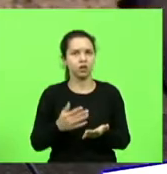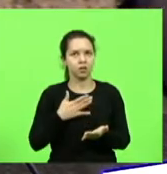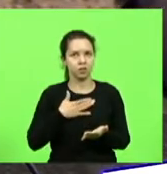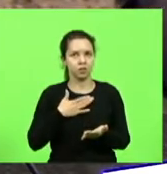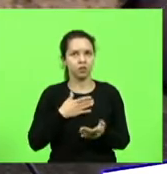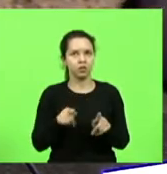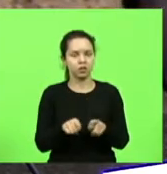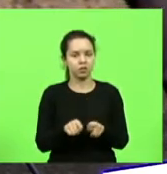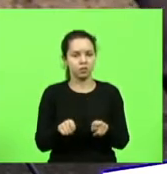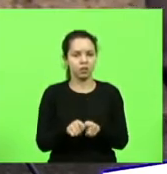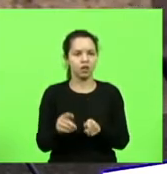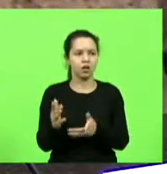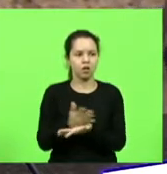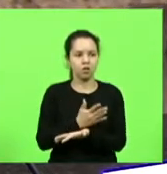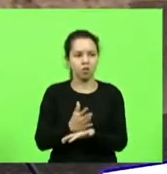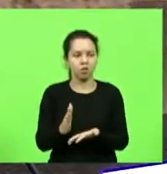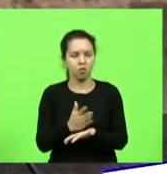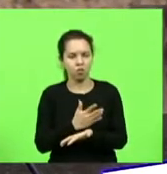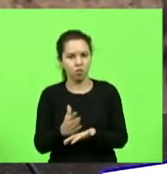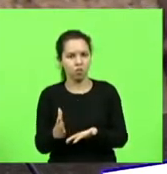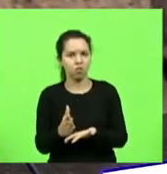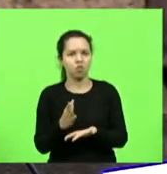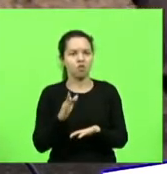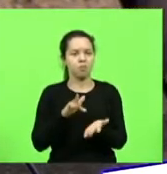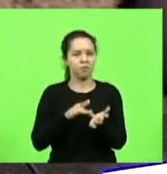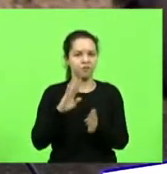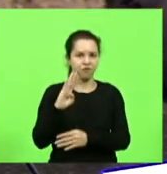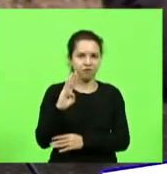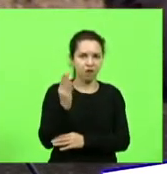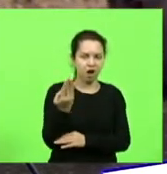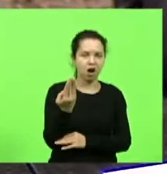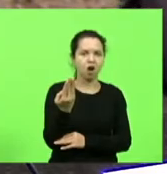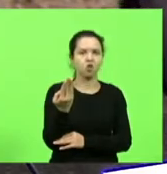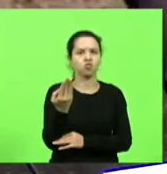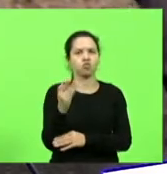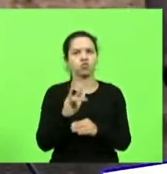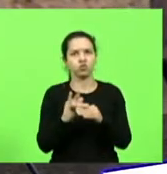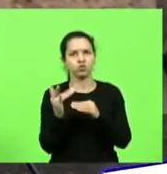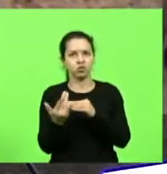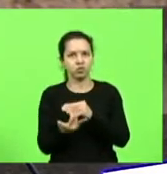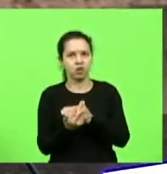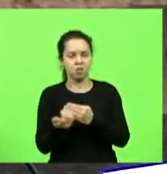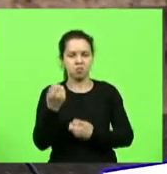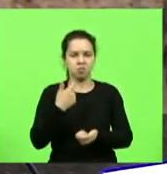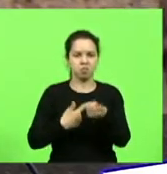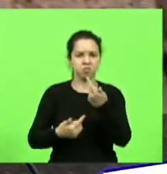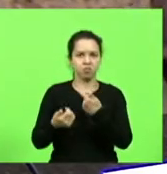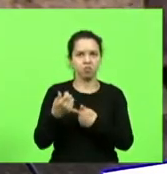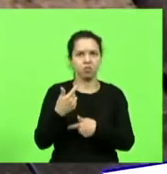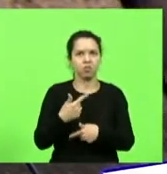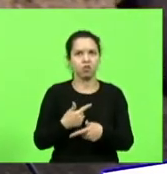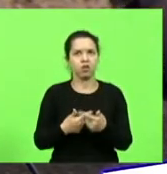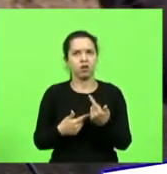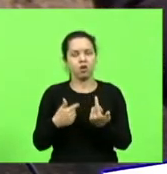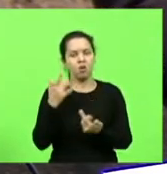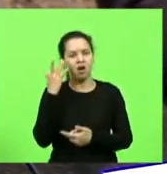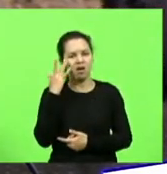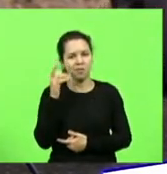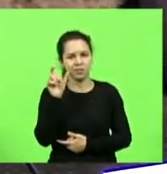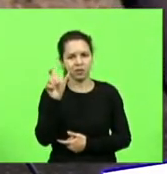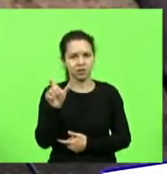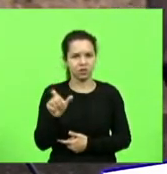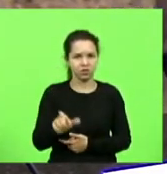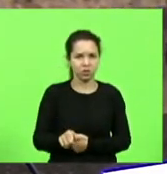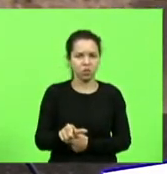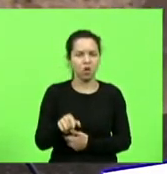apócrifos, alguns anônimos, me incomodar, eu não me importo muito com isso, não, eu sempre acredito que todo anônimo é, no fundo, um